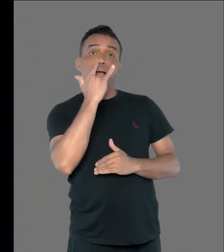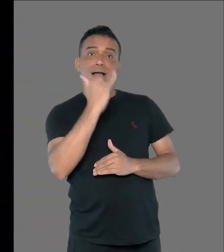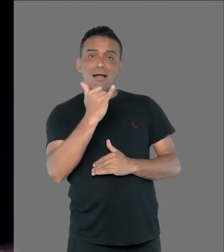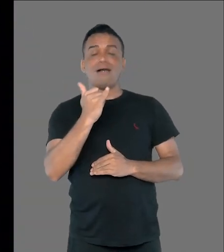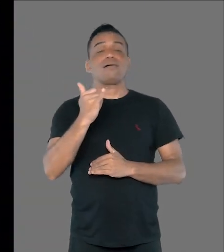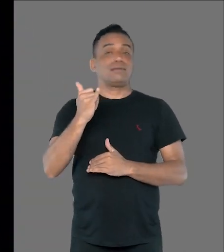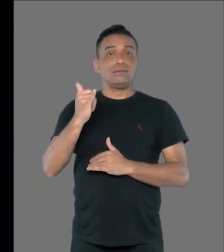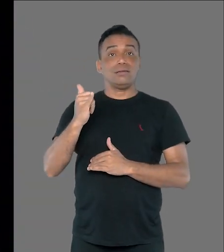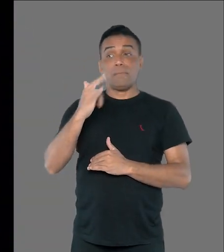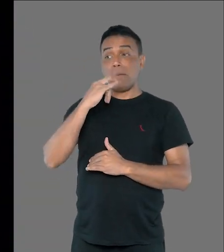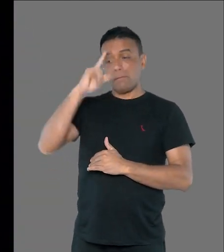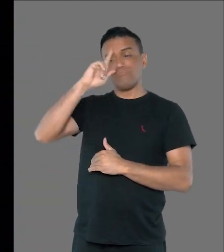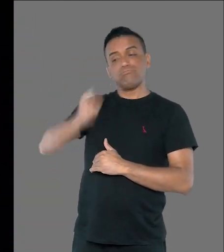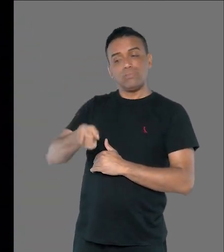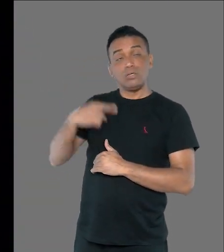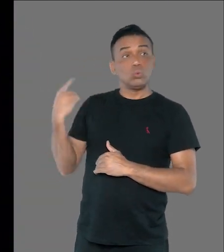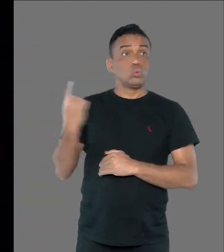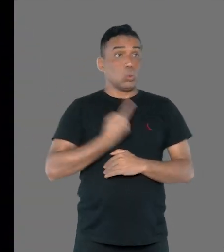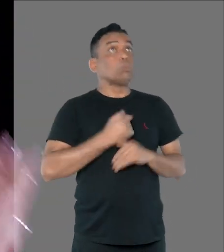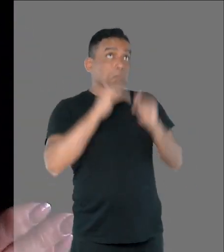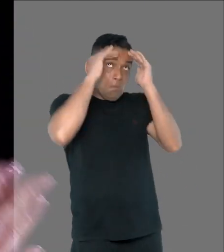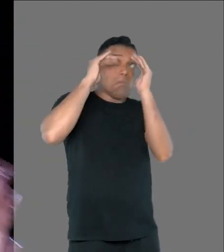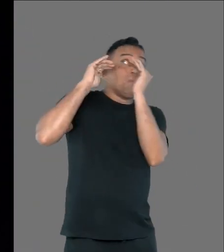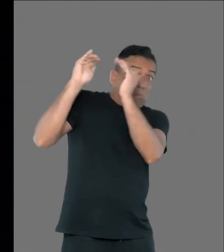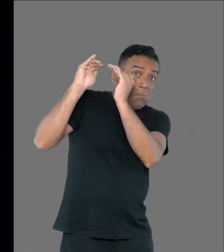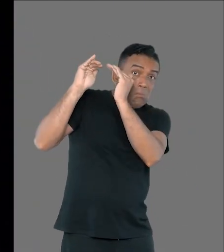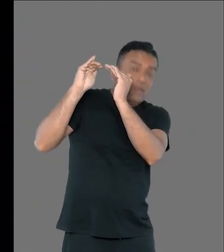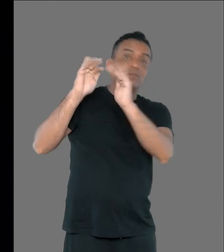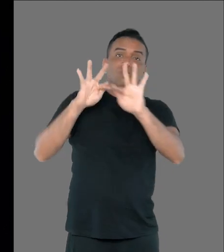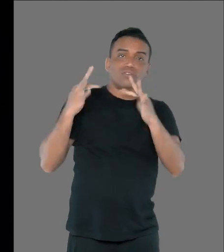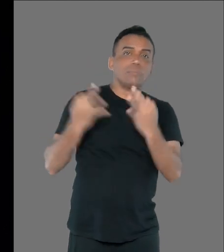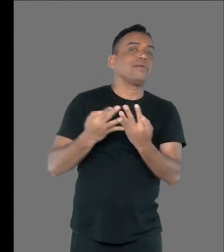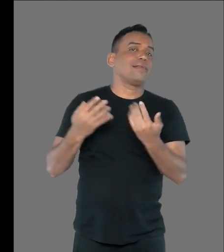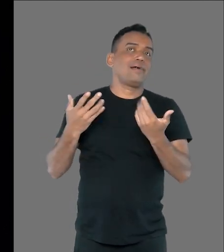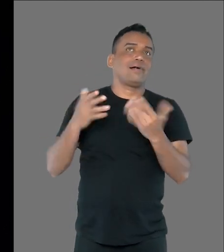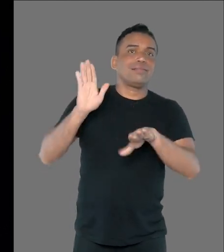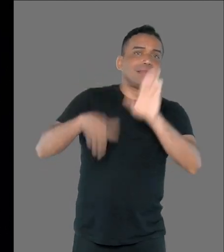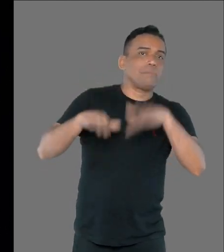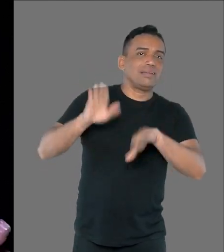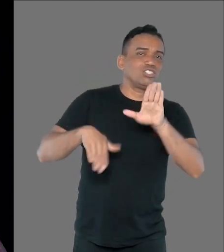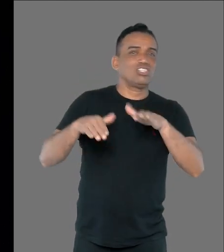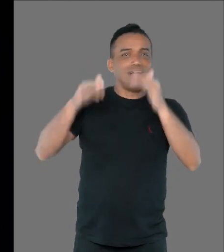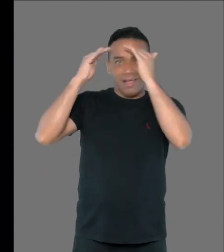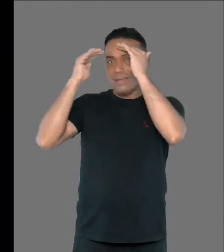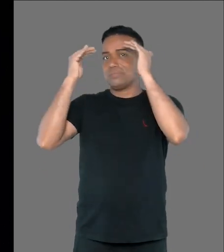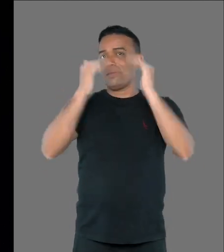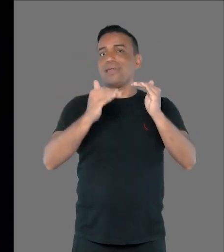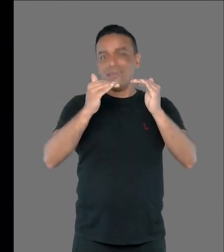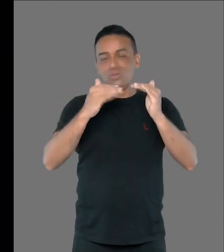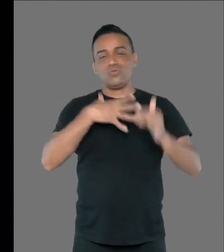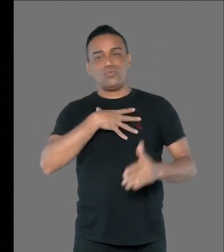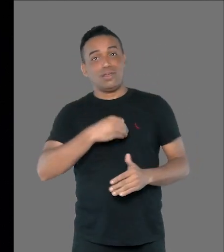relações verticais, o pai dava ordens, né? E a respeitabilidade da família dependia dessa obediência dos